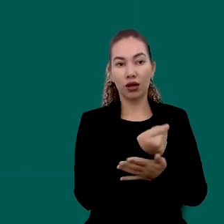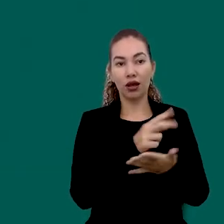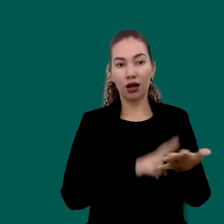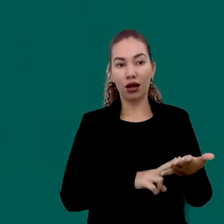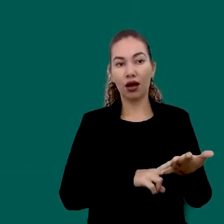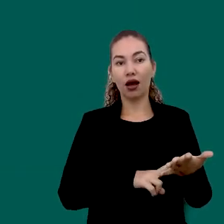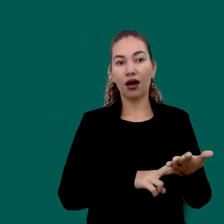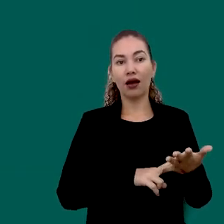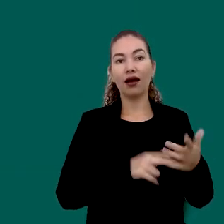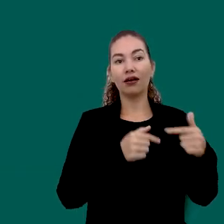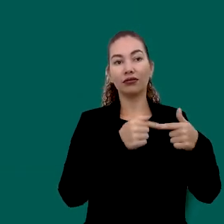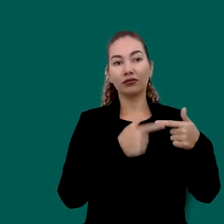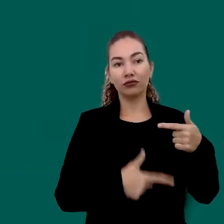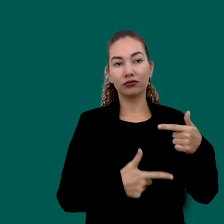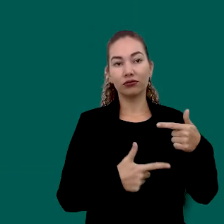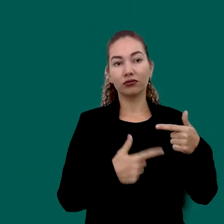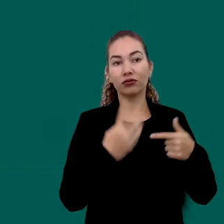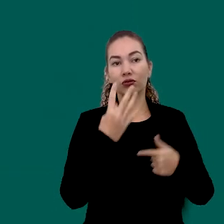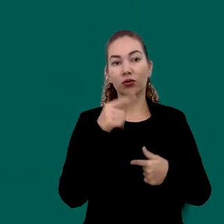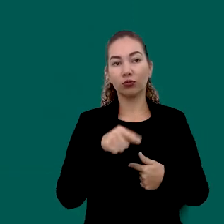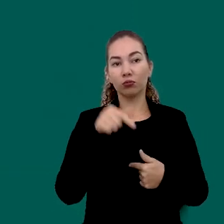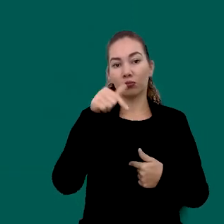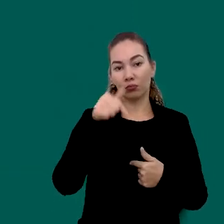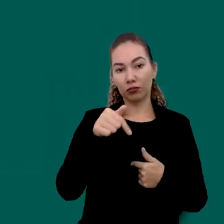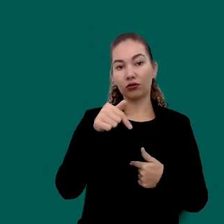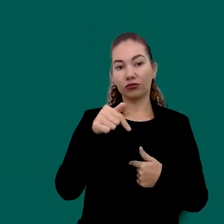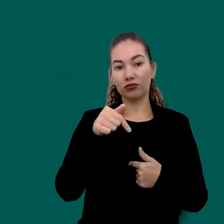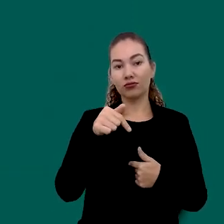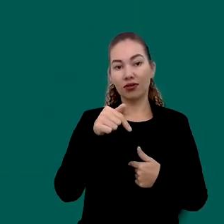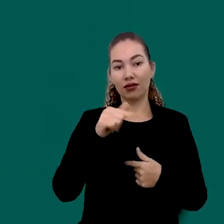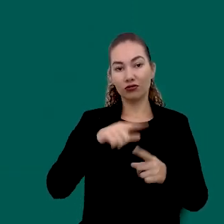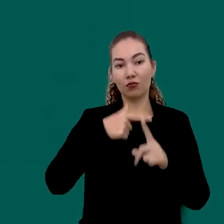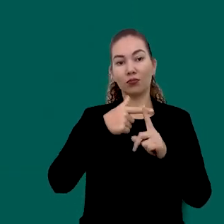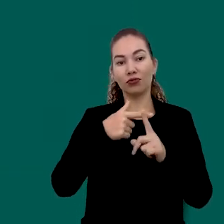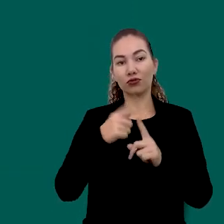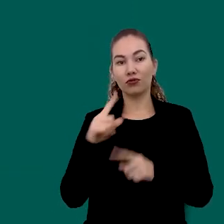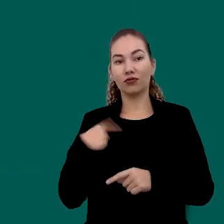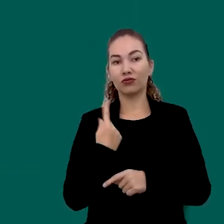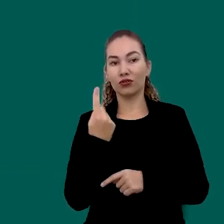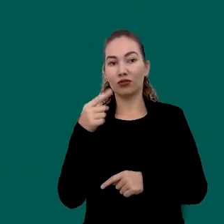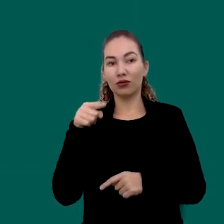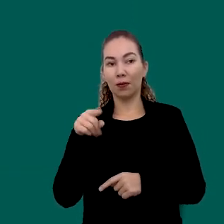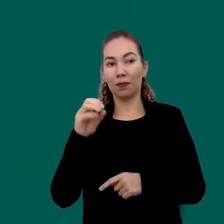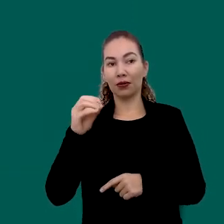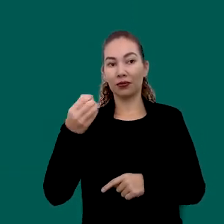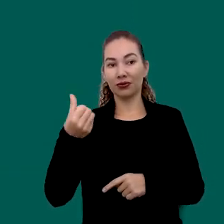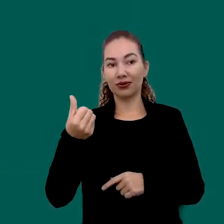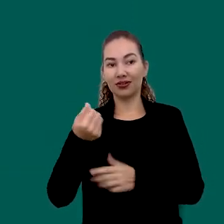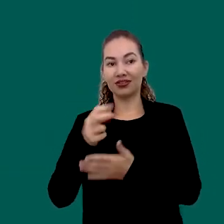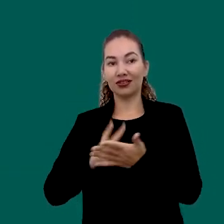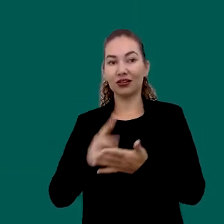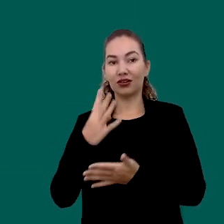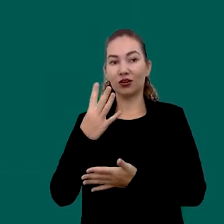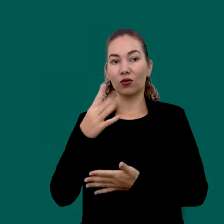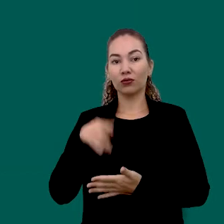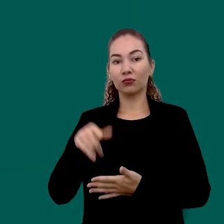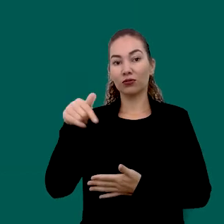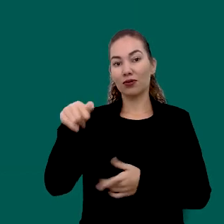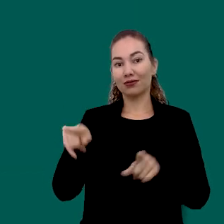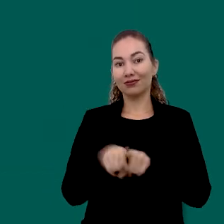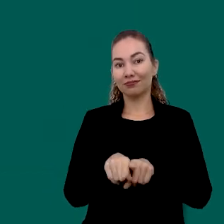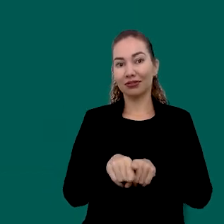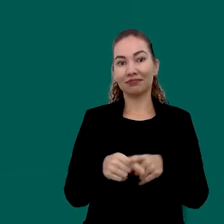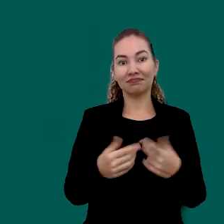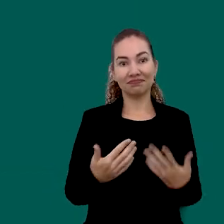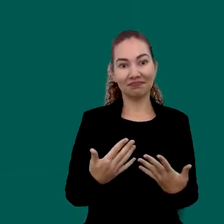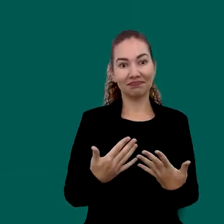avaliações no Google, 4.7 de estrelas. Nós estávamos com 1.060 avaliações, 4.7 também.